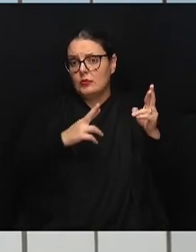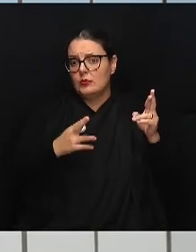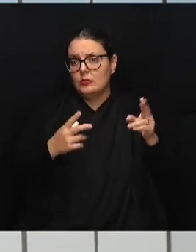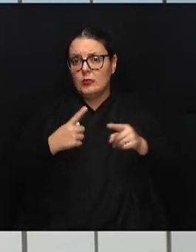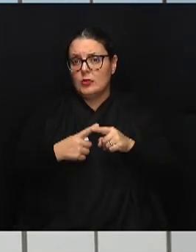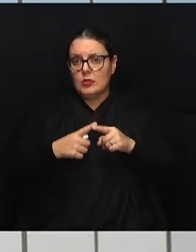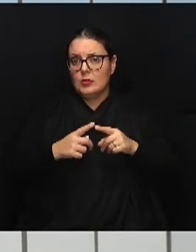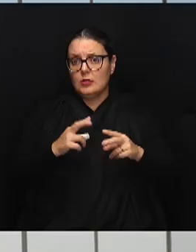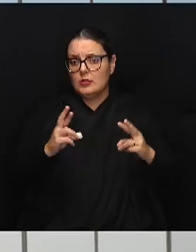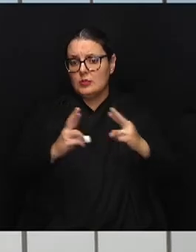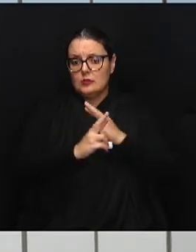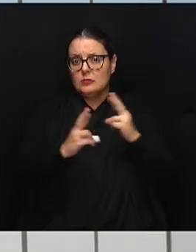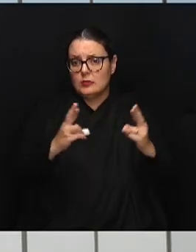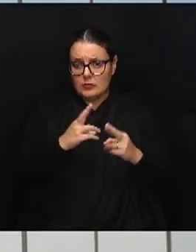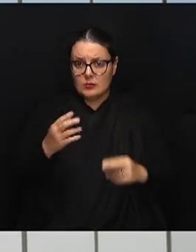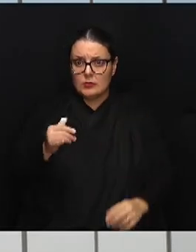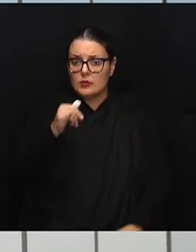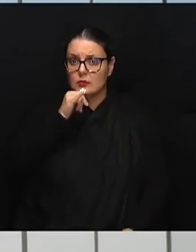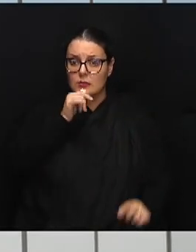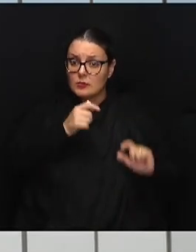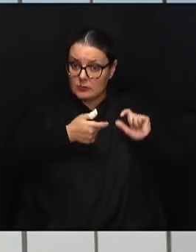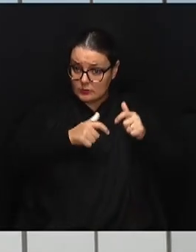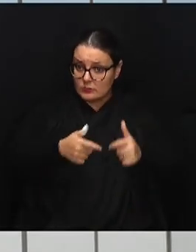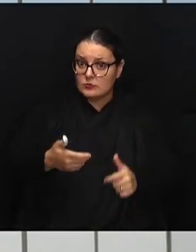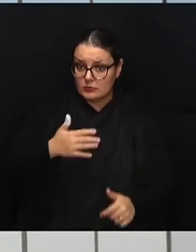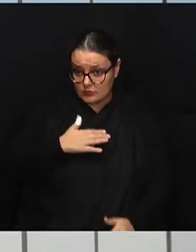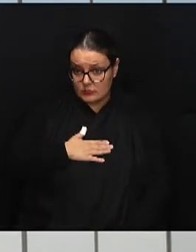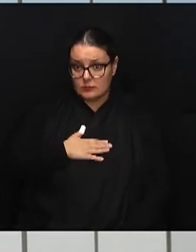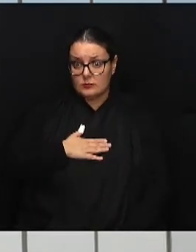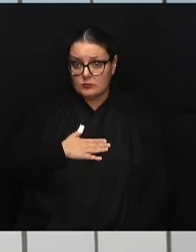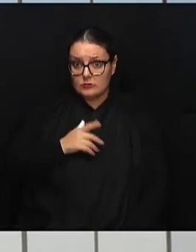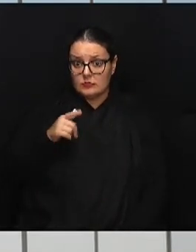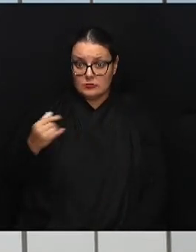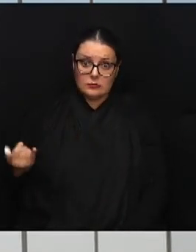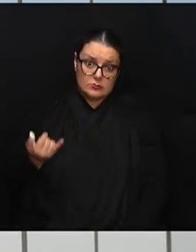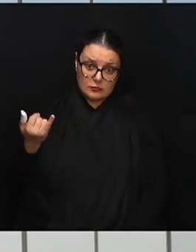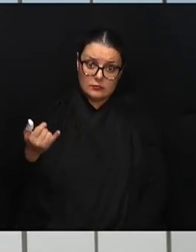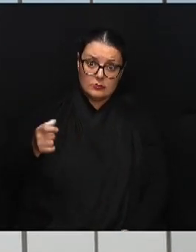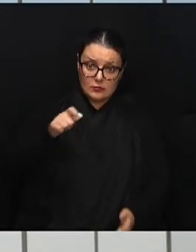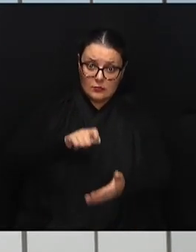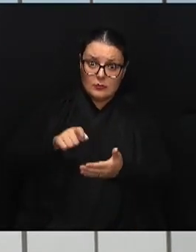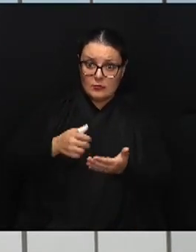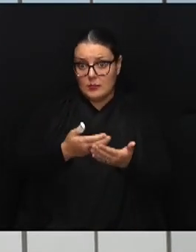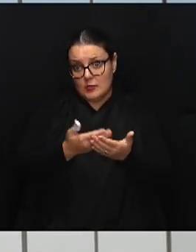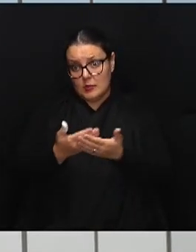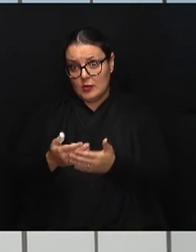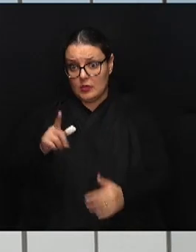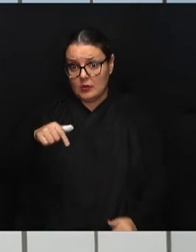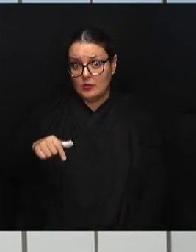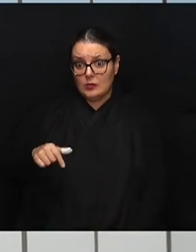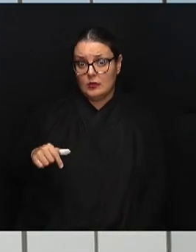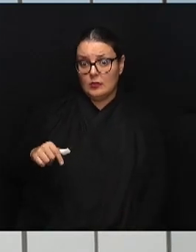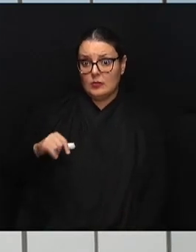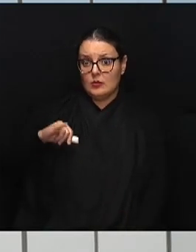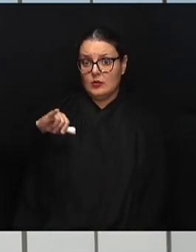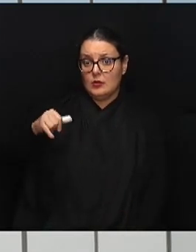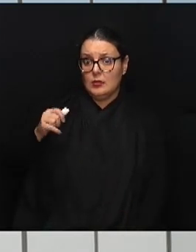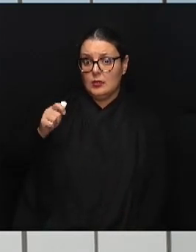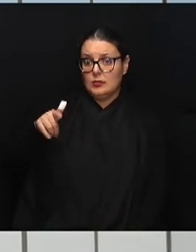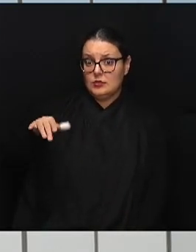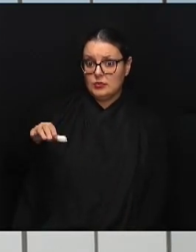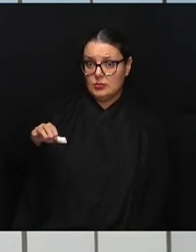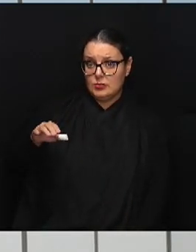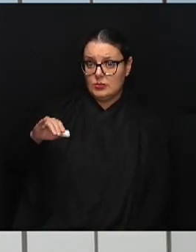juntos. Acho que um exemplo clássico, e que para mim é muito rico, porque é um dos autores que eu estudo, é o caso de Jean-Paul Sartre e